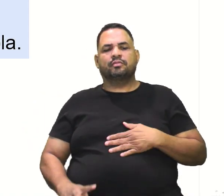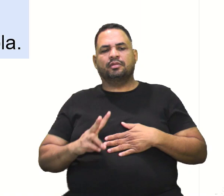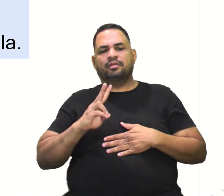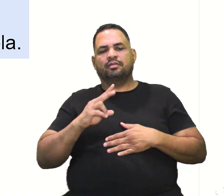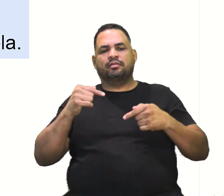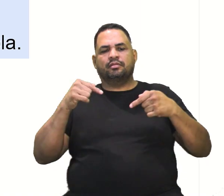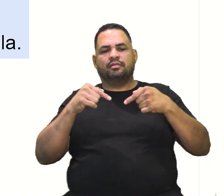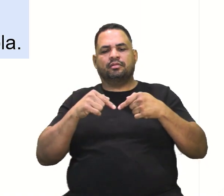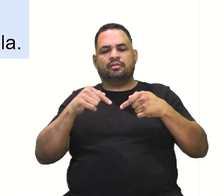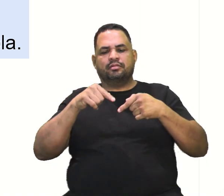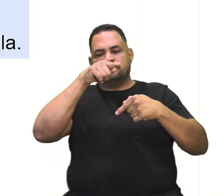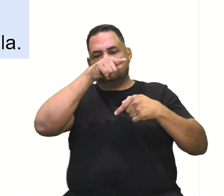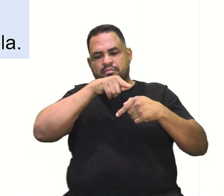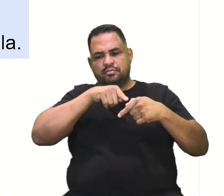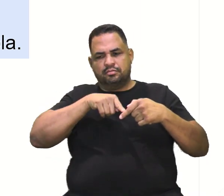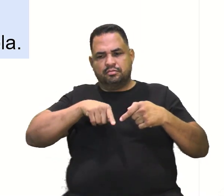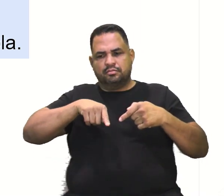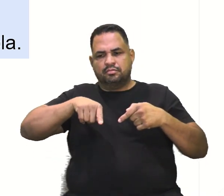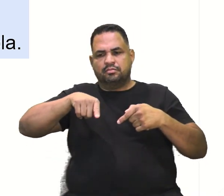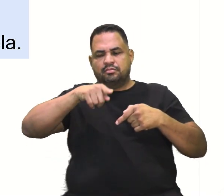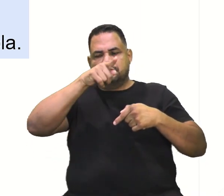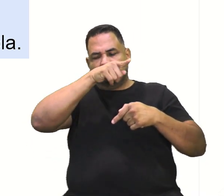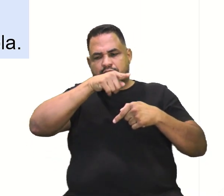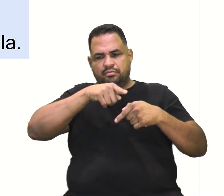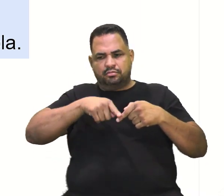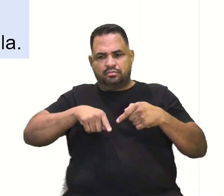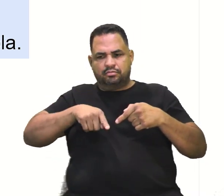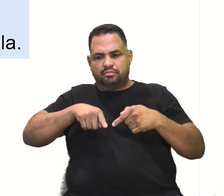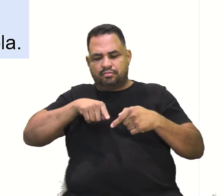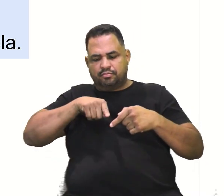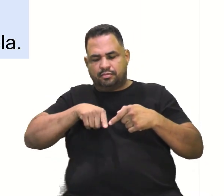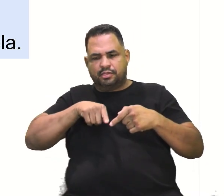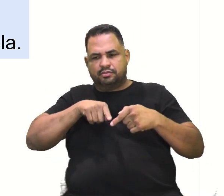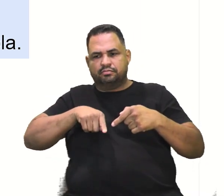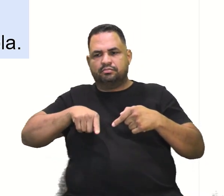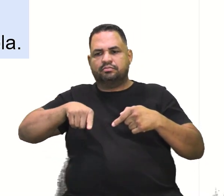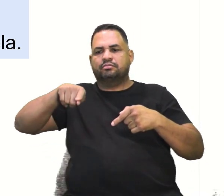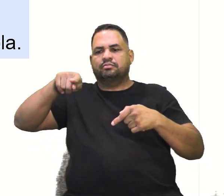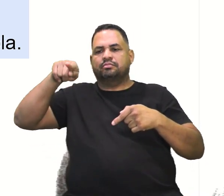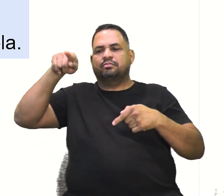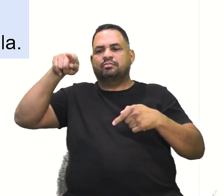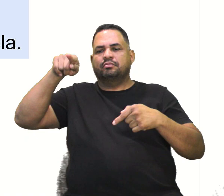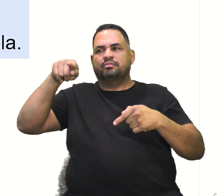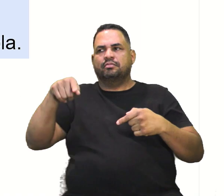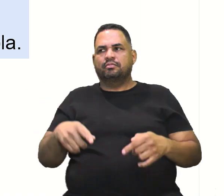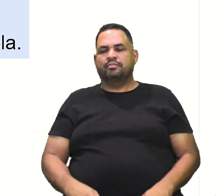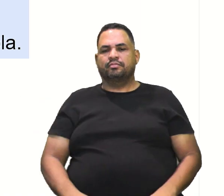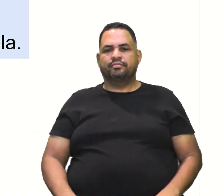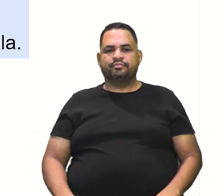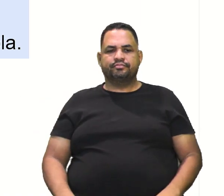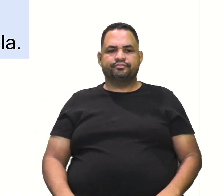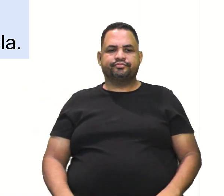lugarzinho onde inverte o sentido do movimento, então vinha decrescendo, passa pelo vértice, começa a crescer.